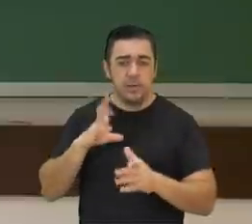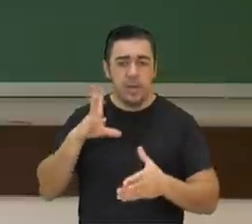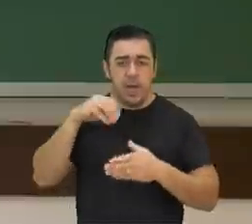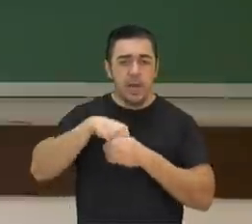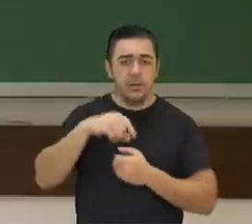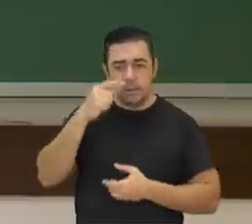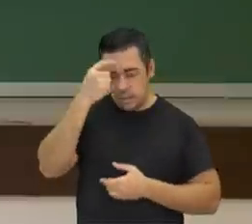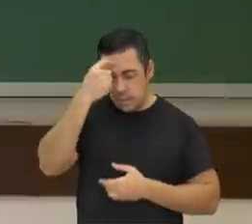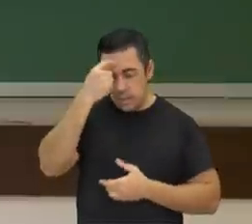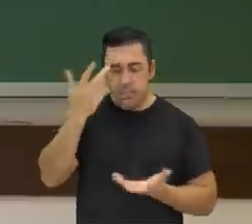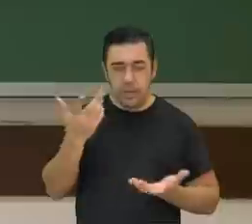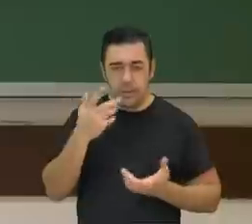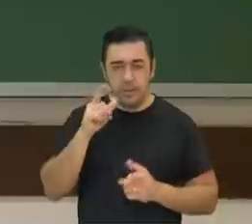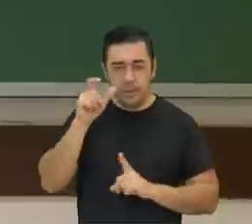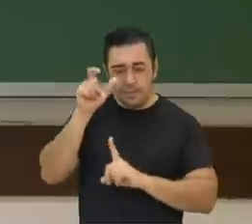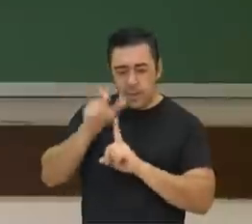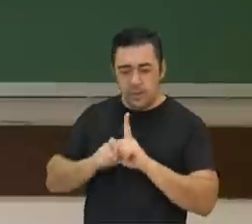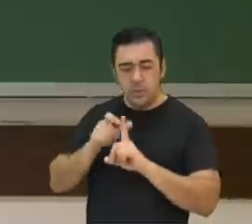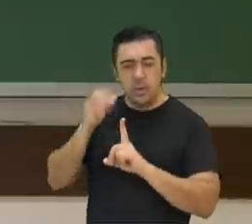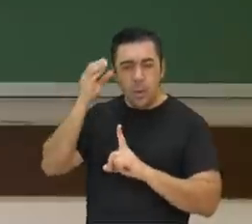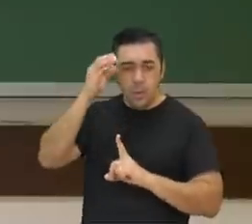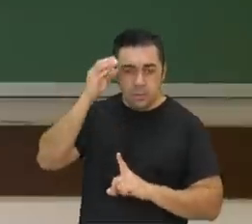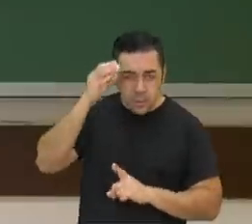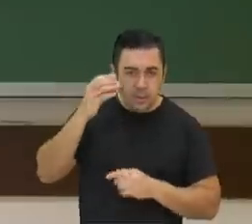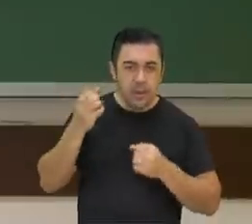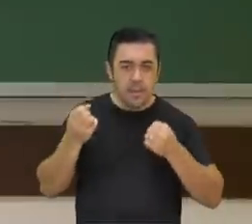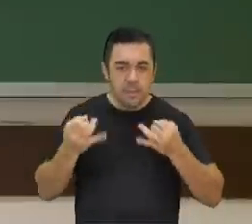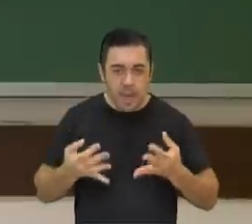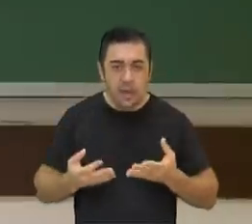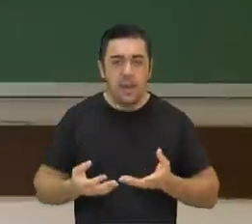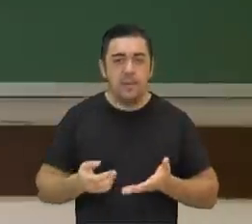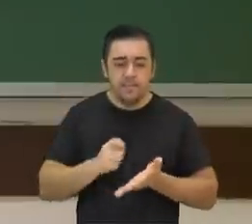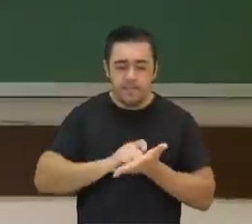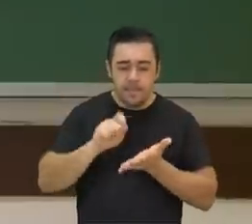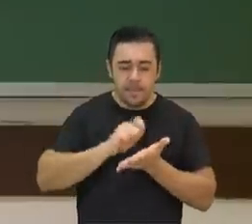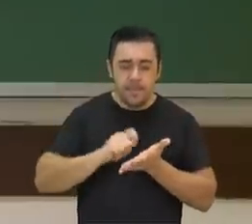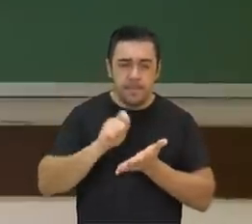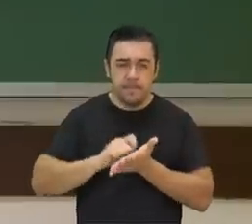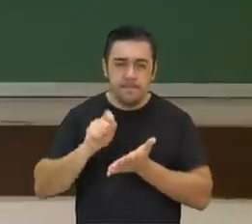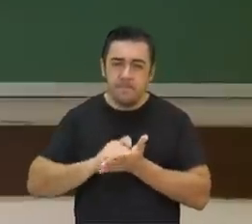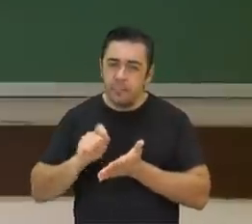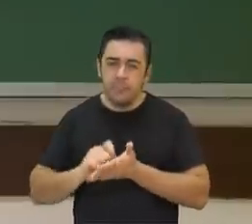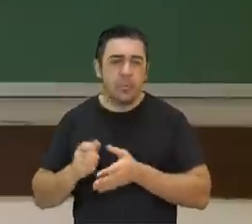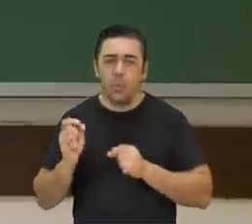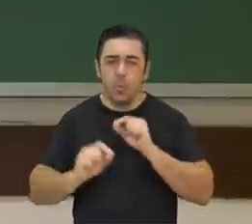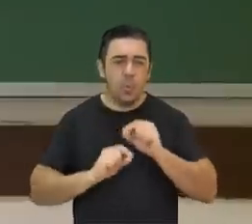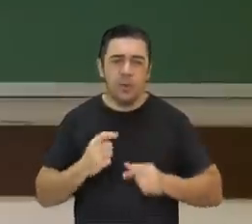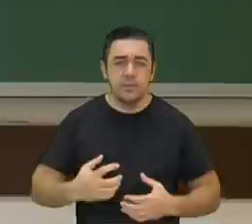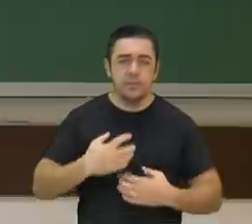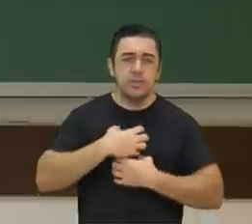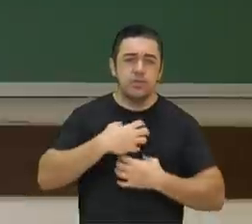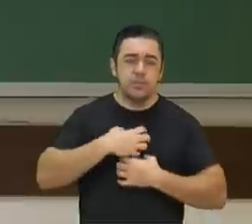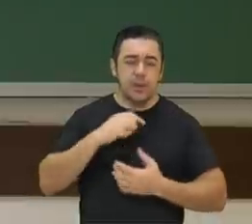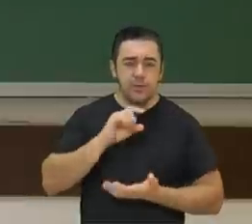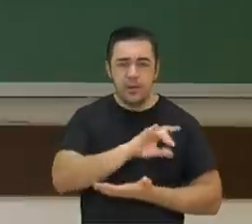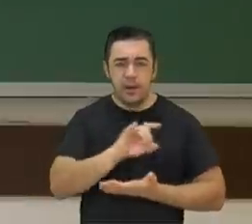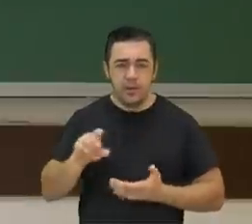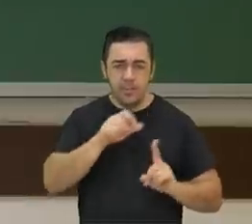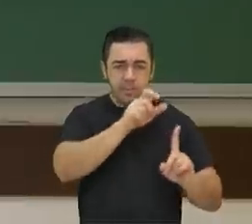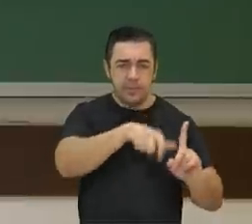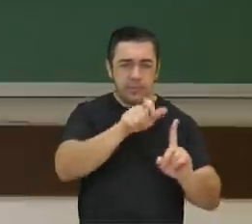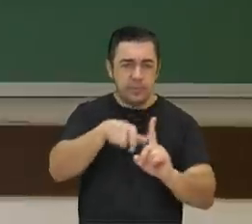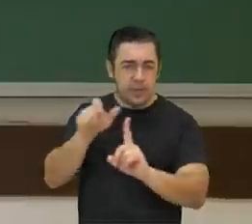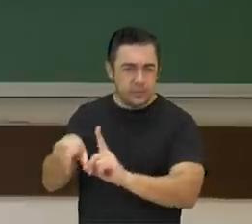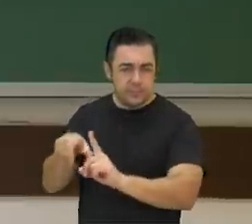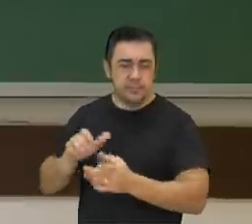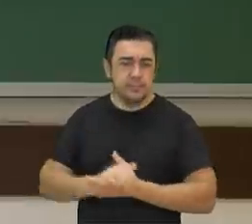subconsciente, na consciência do personagem e traz, revela, né? Traz por meio de palavras escritas o que, que esse personagem está pensando, está